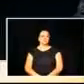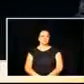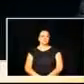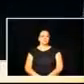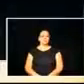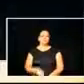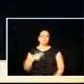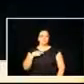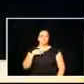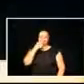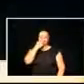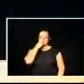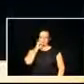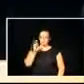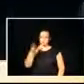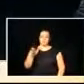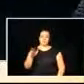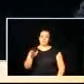eu acho que,